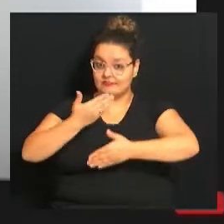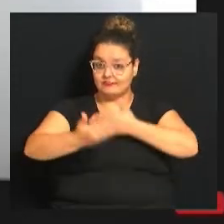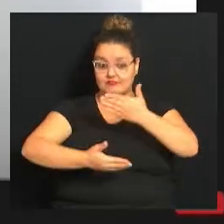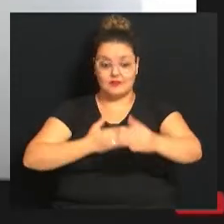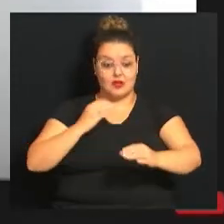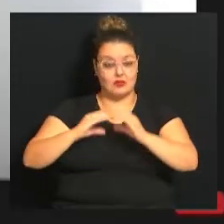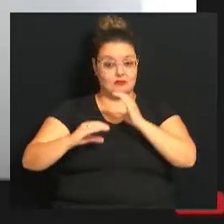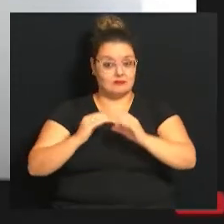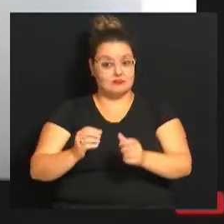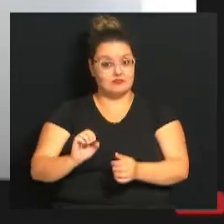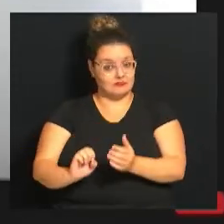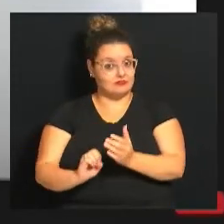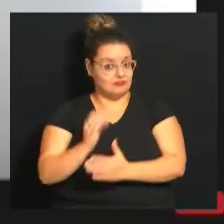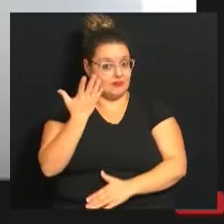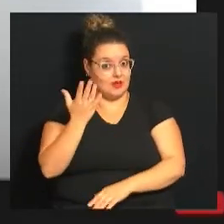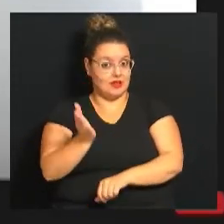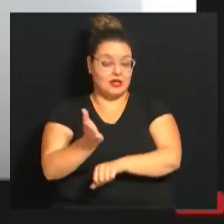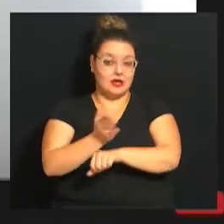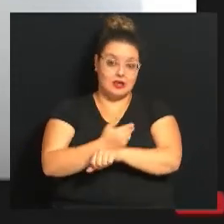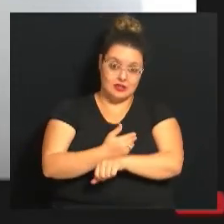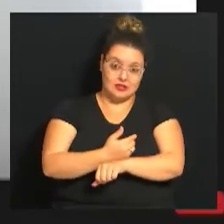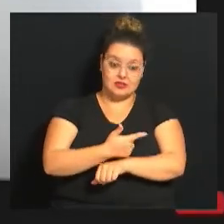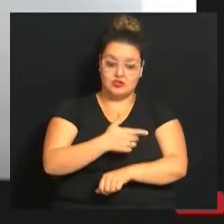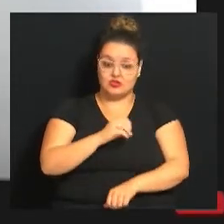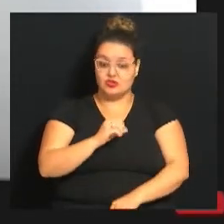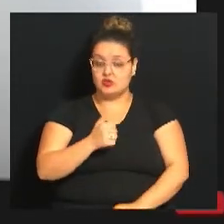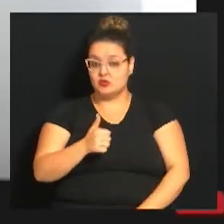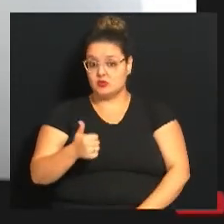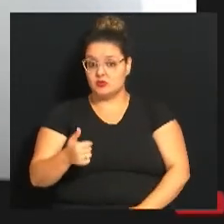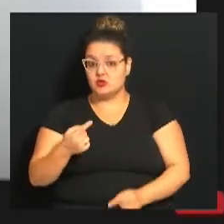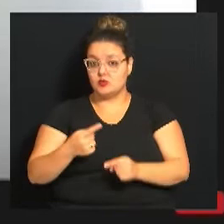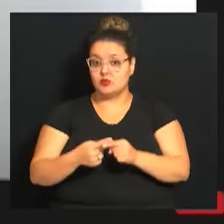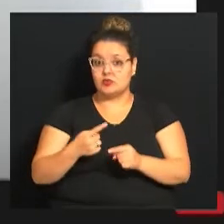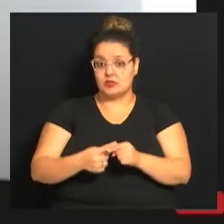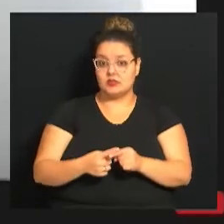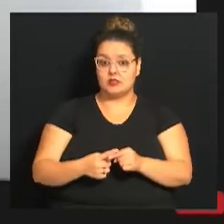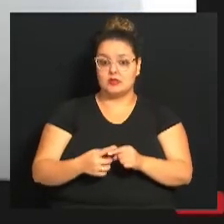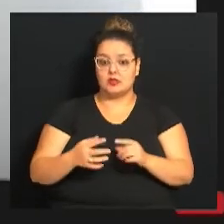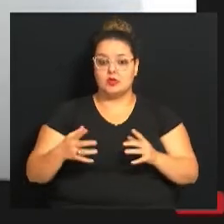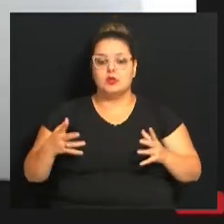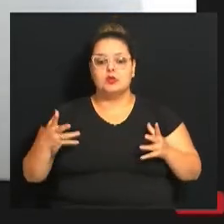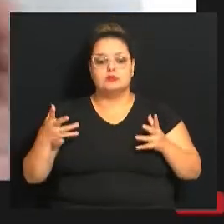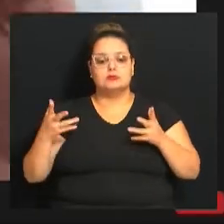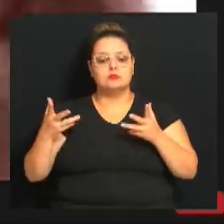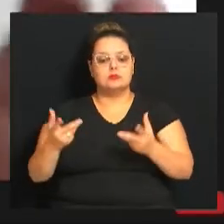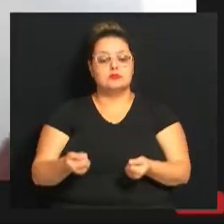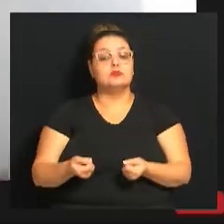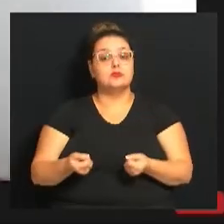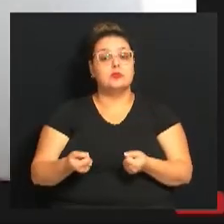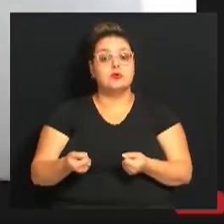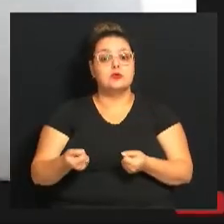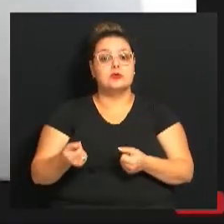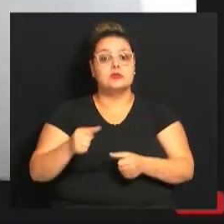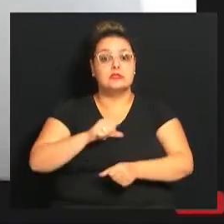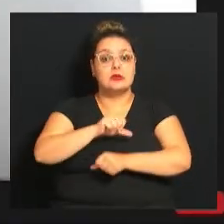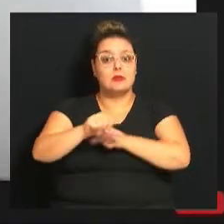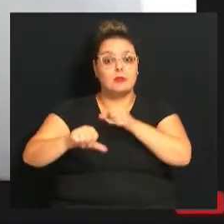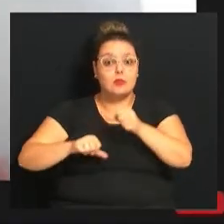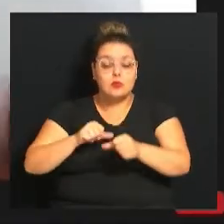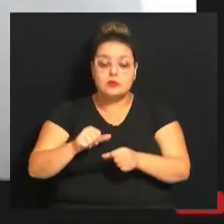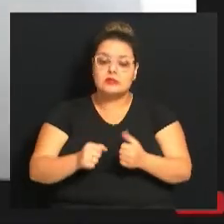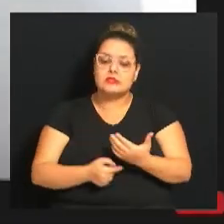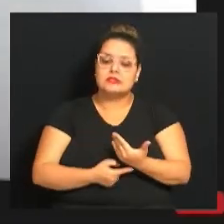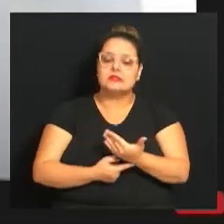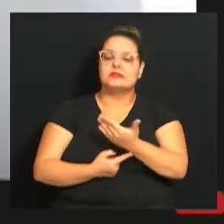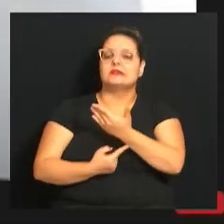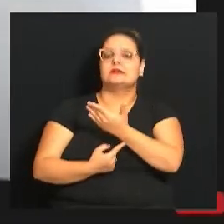antes, um pouco antes de 2011, porque toda essa convergência tecnológica, todo